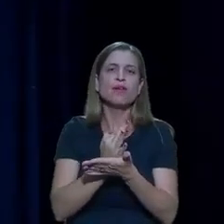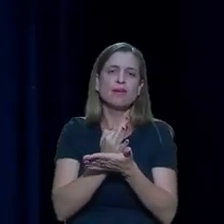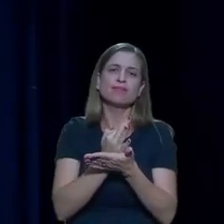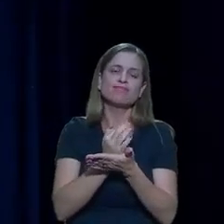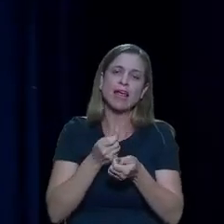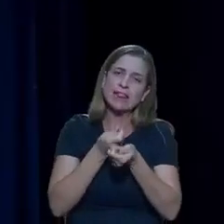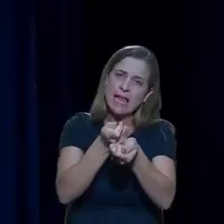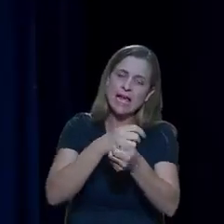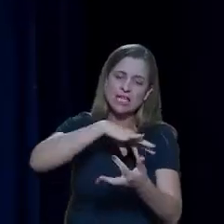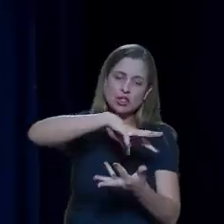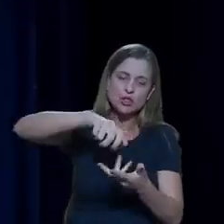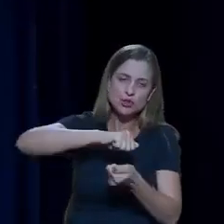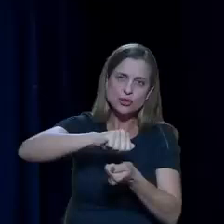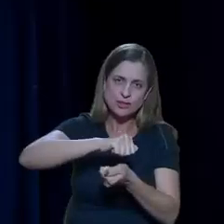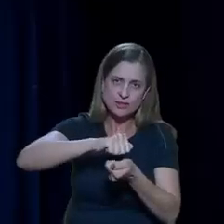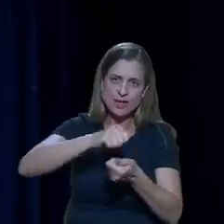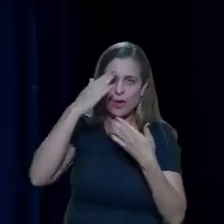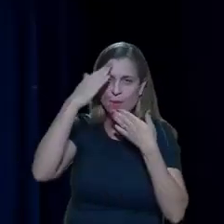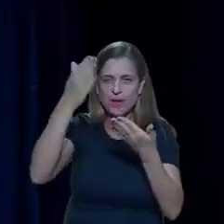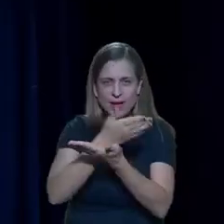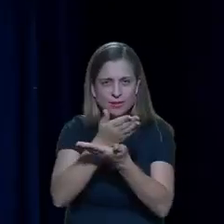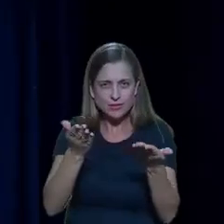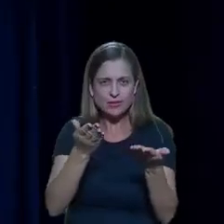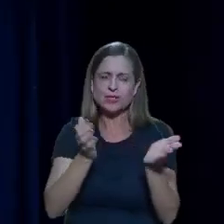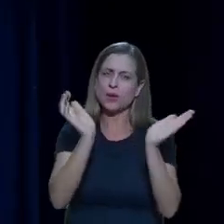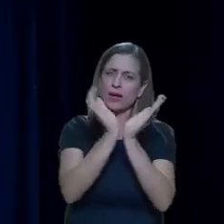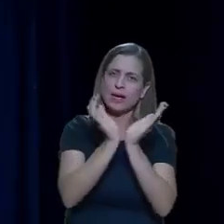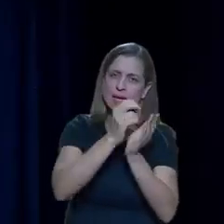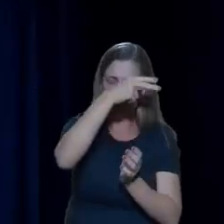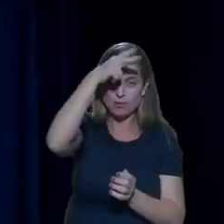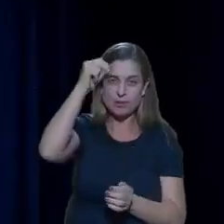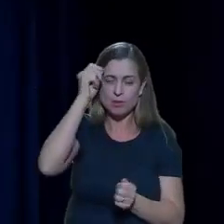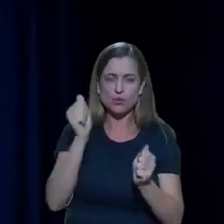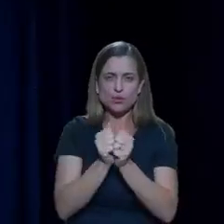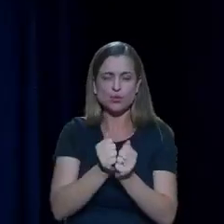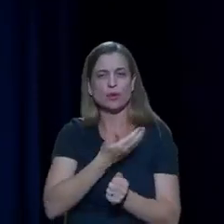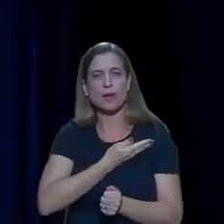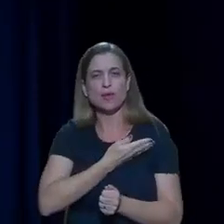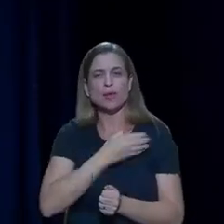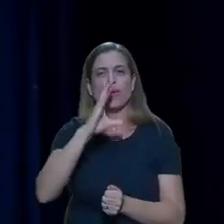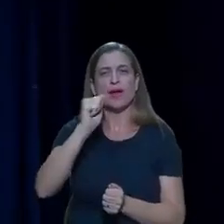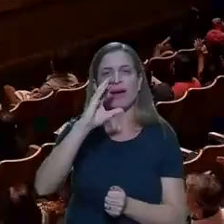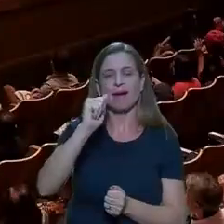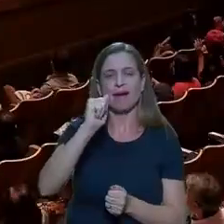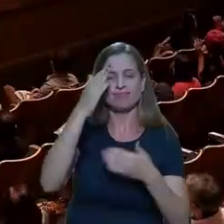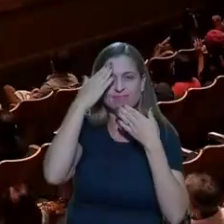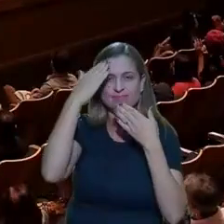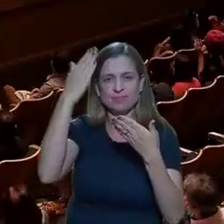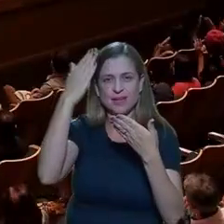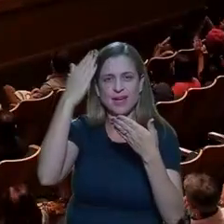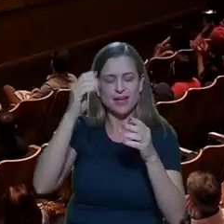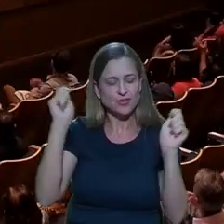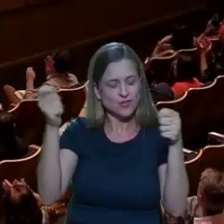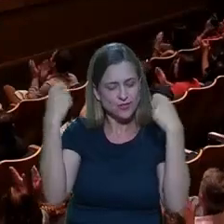sustentabilidade. Então, muito obrigado a todos vocês. Em nome da Câmara, junto com o nosso amigo vereador Cacá, muito obrigado. Viva